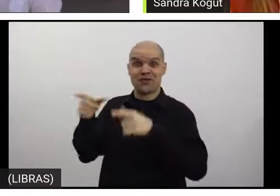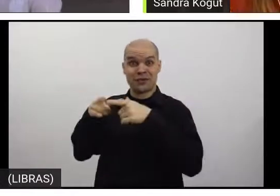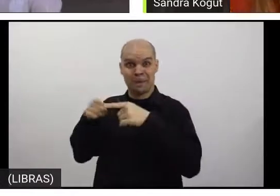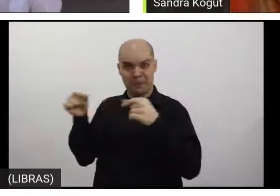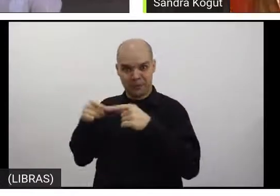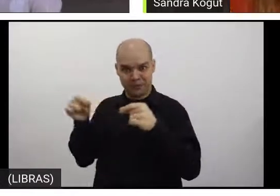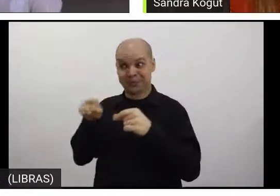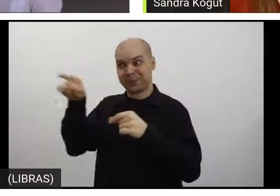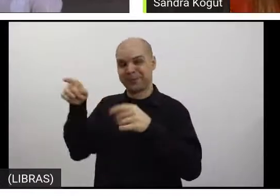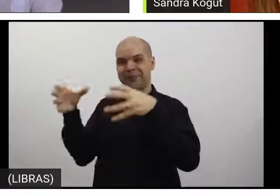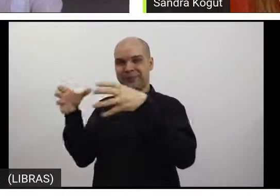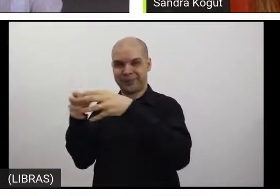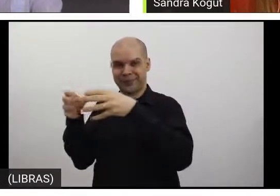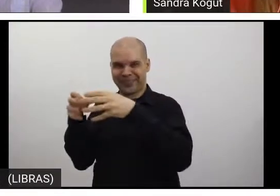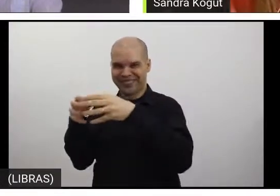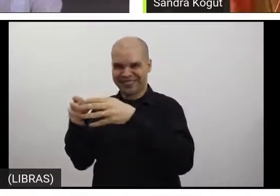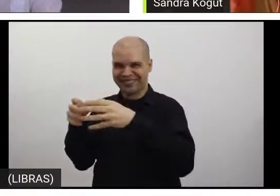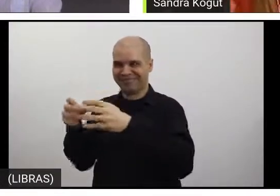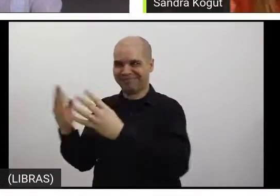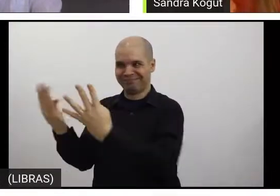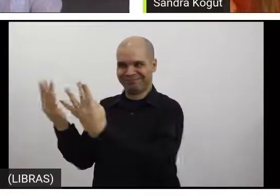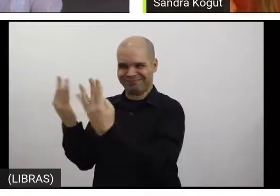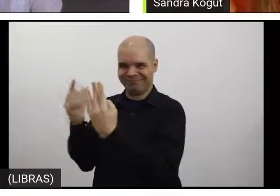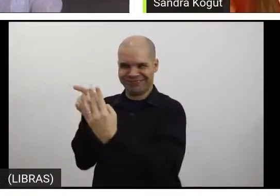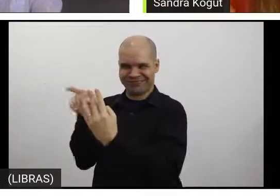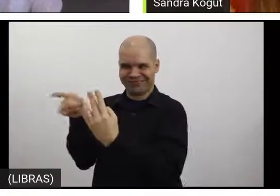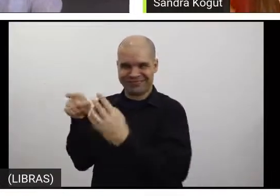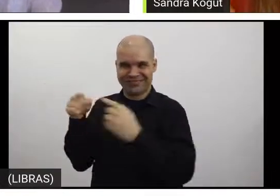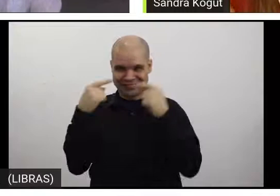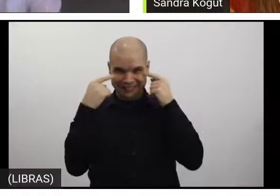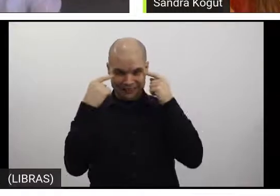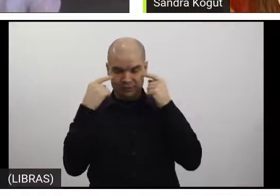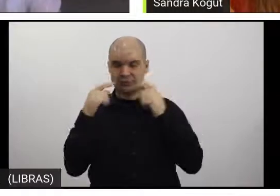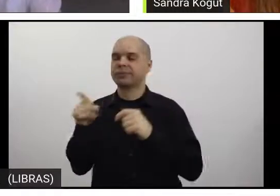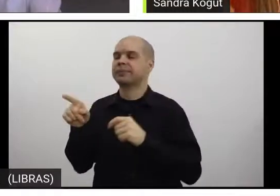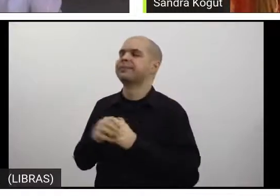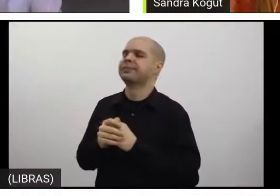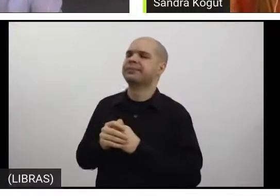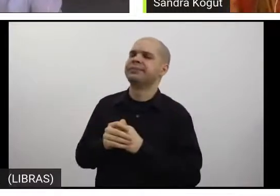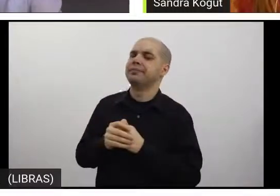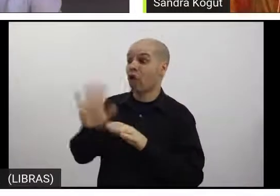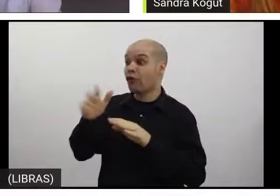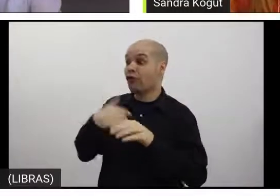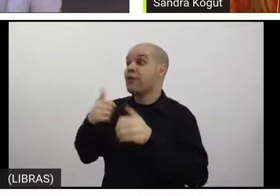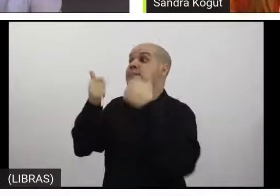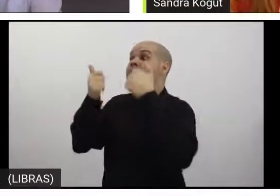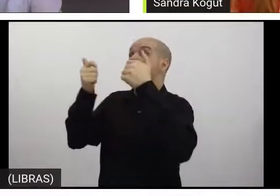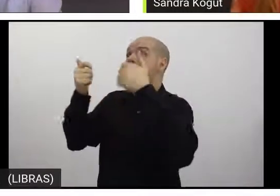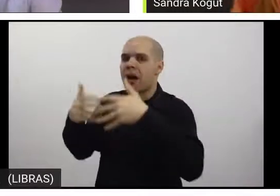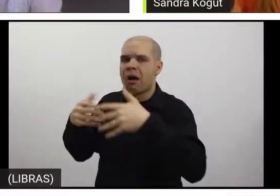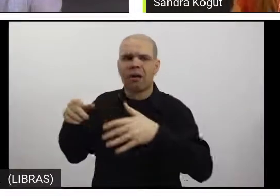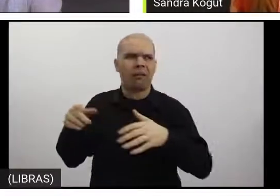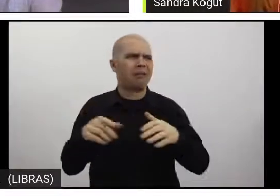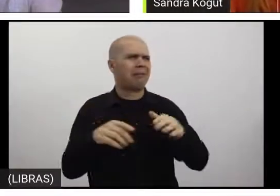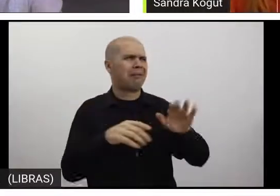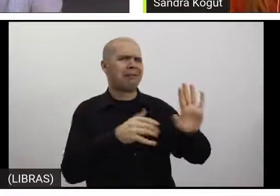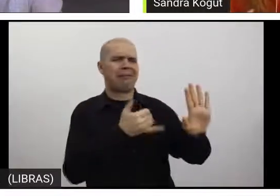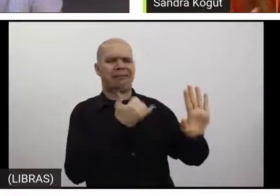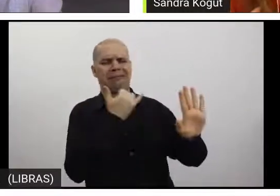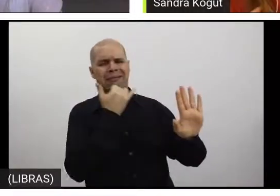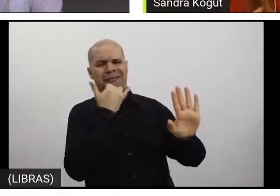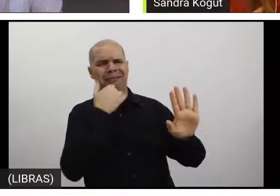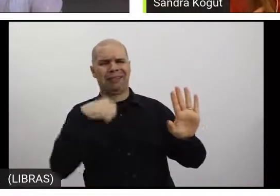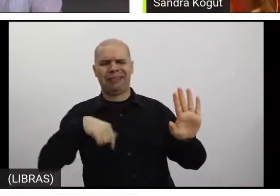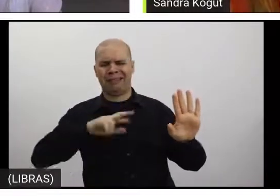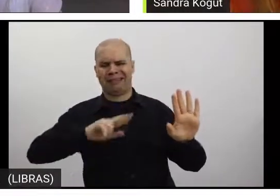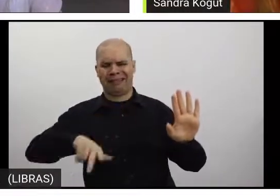fazer. Eles olharam para mim e falaram assim, olha, isso é impossível no Japão. No Japão, a ideia é que você vai entrar numa cabine e falar